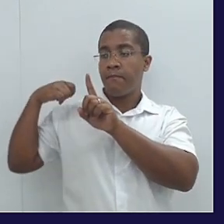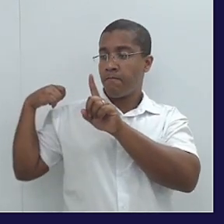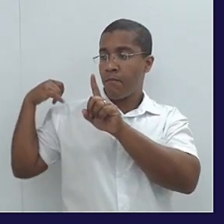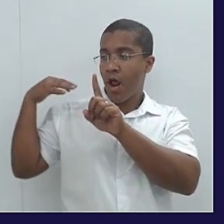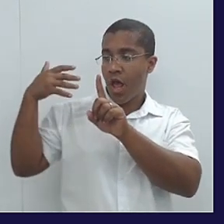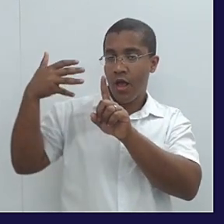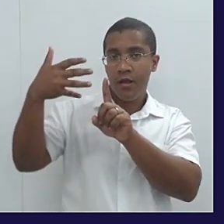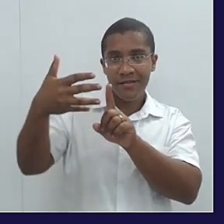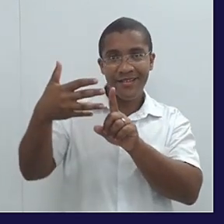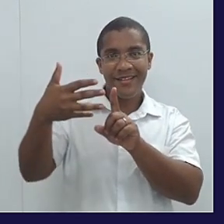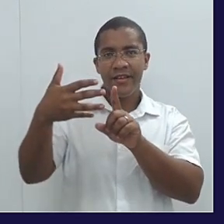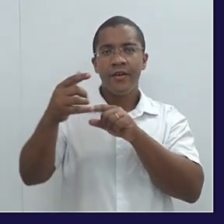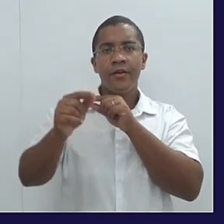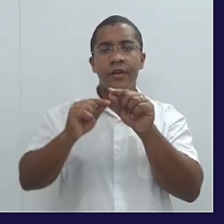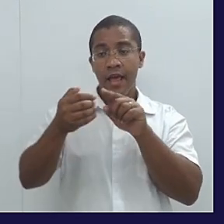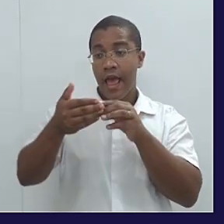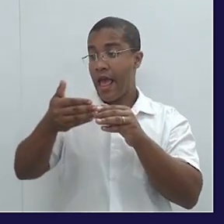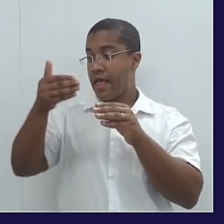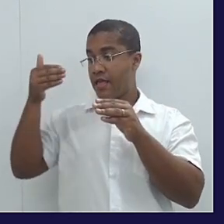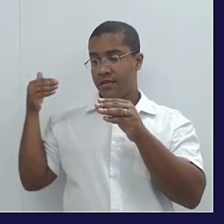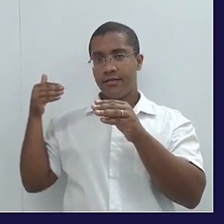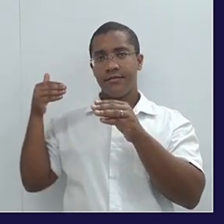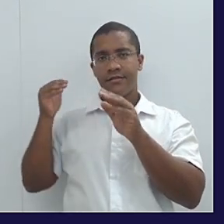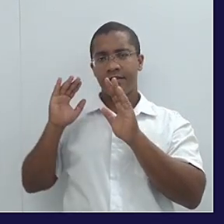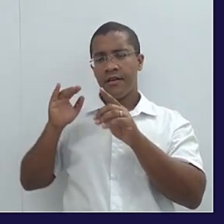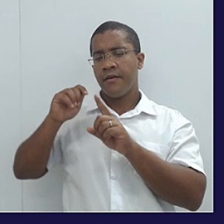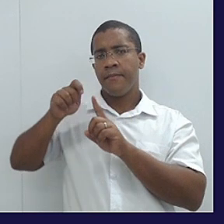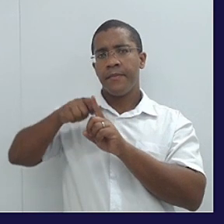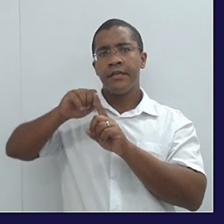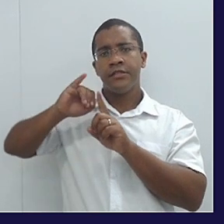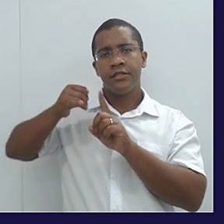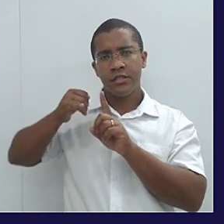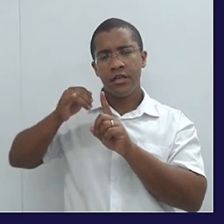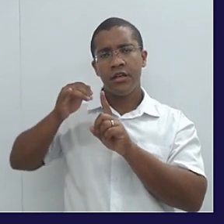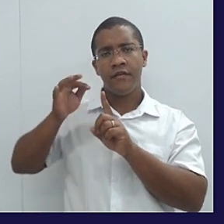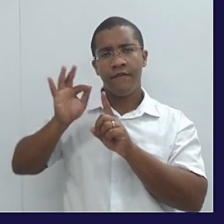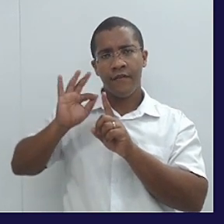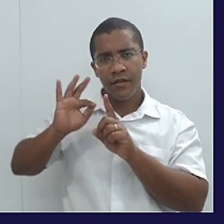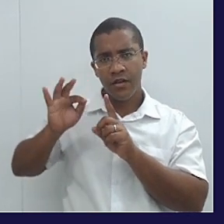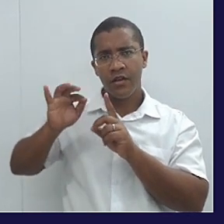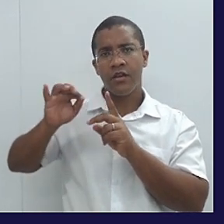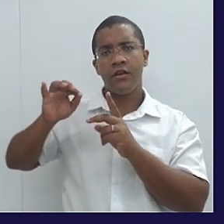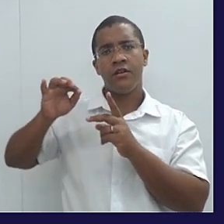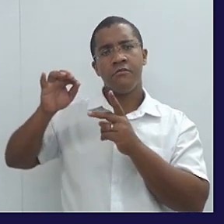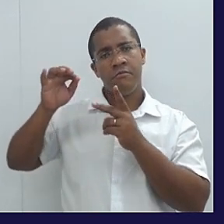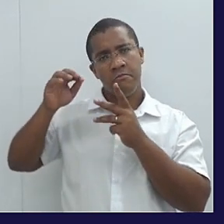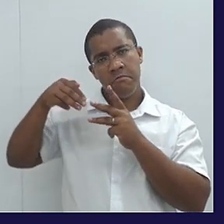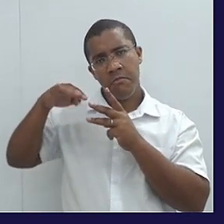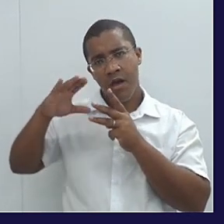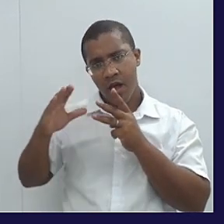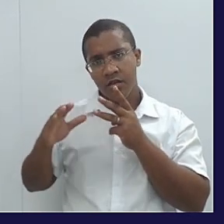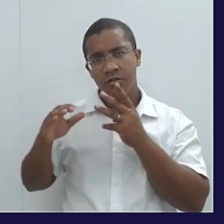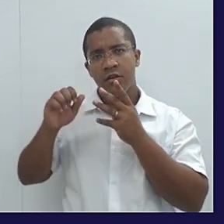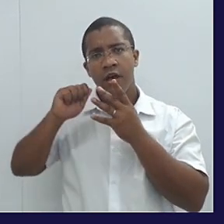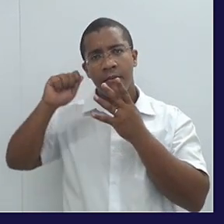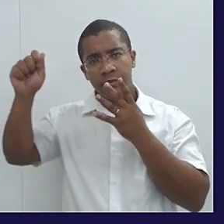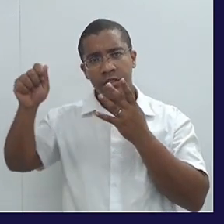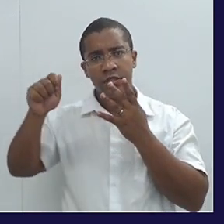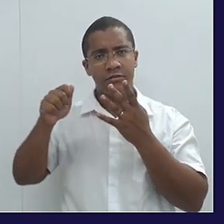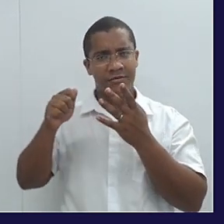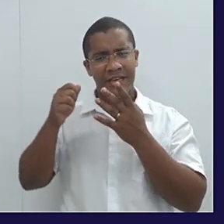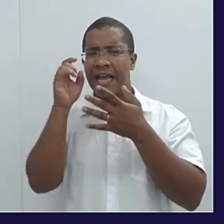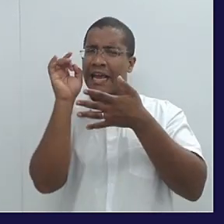histórico de consumo, na realidade, vai ser o que você consumiu no mês de janeiro, no mês de fevereiro, no mês de março,